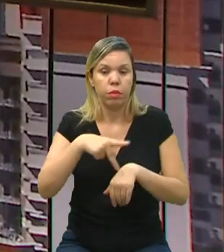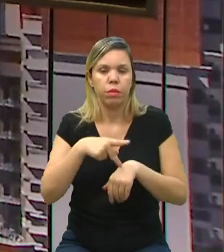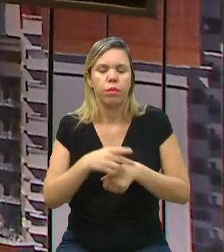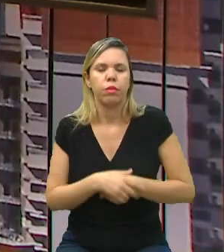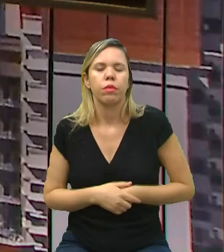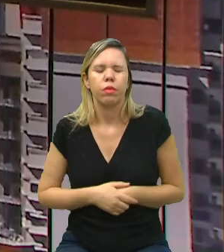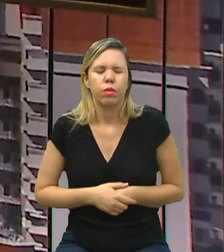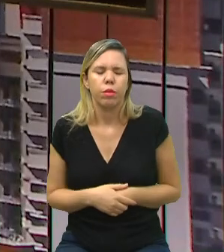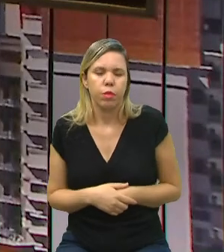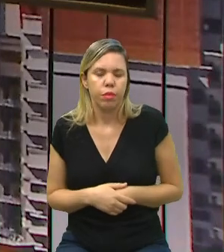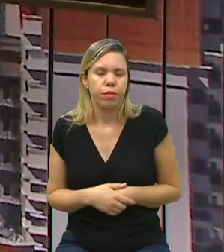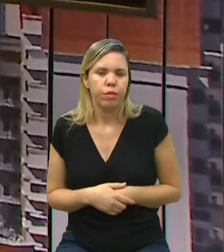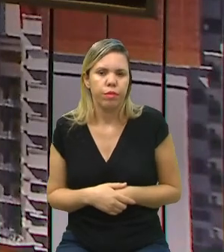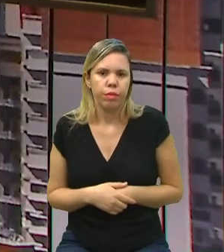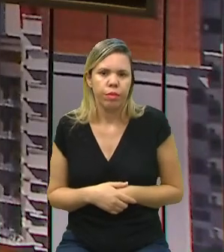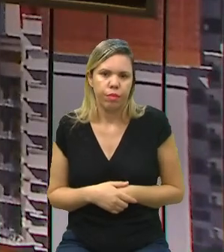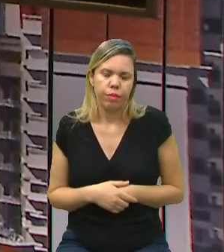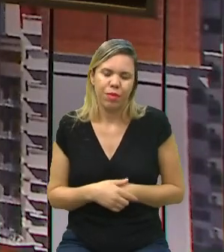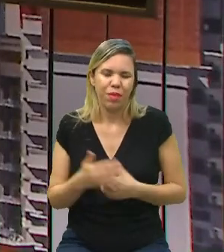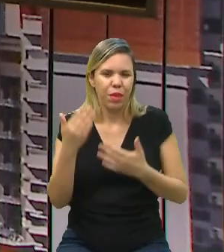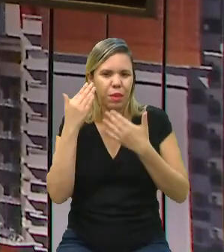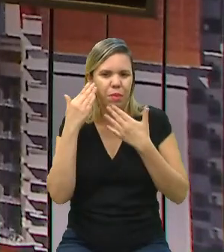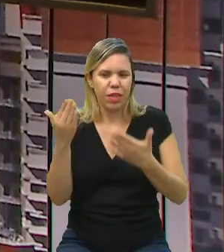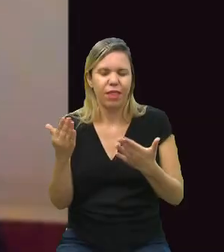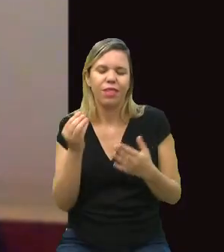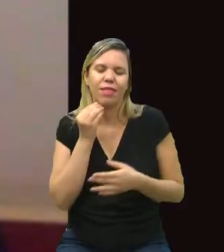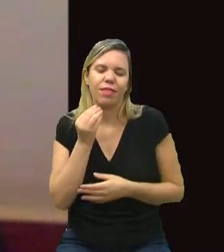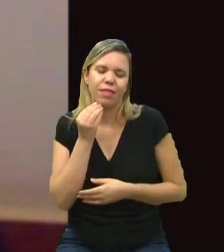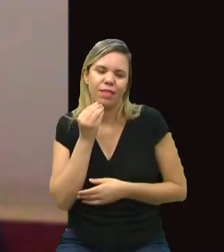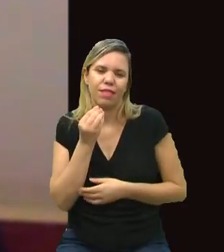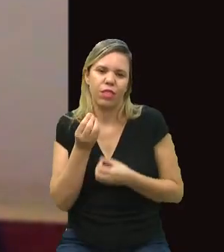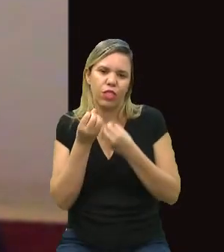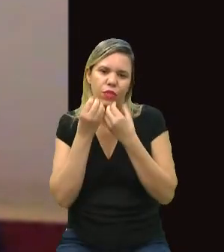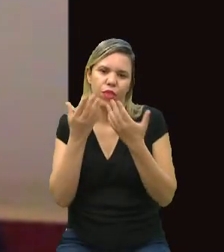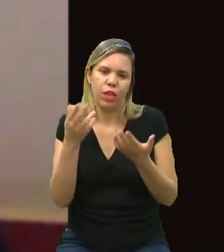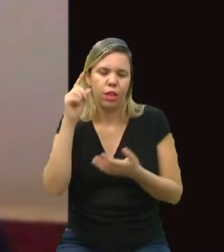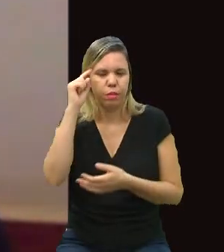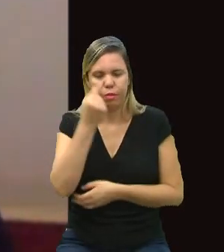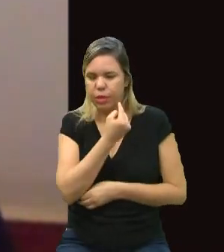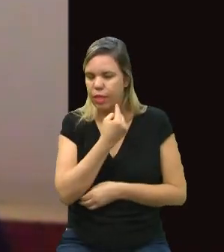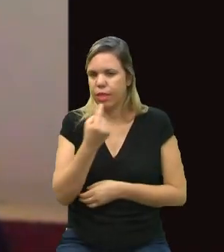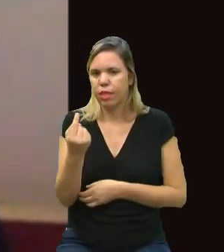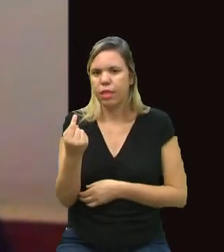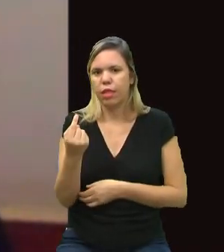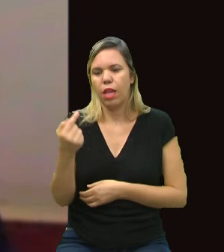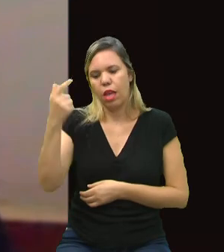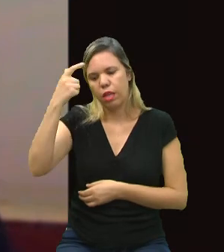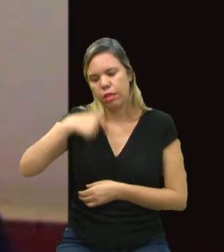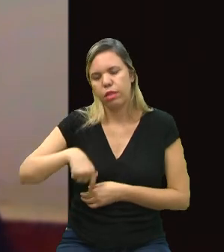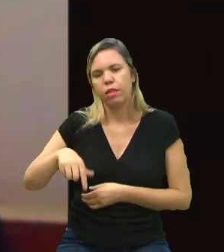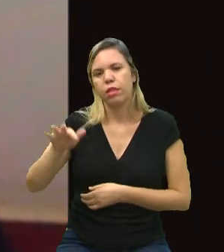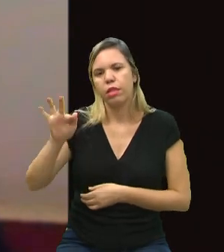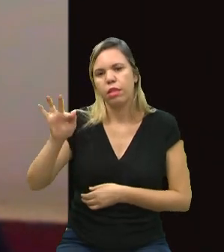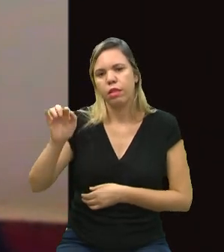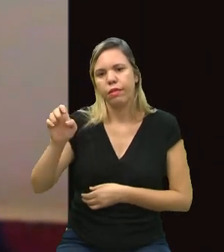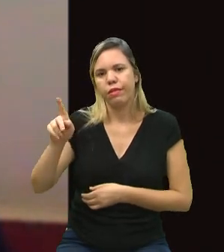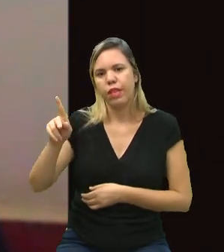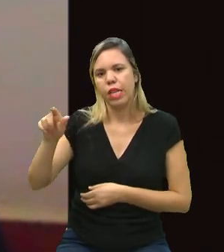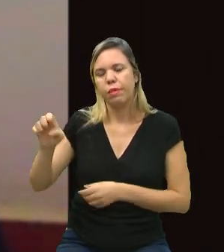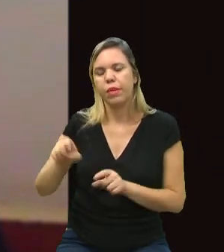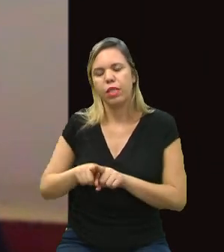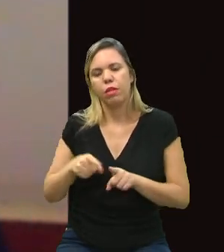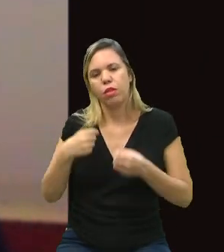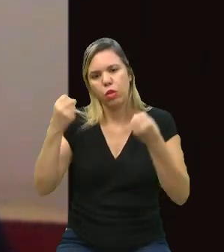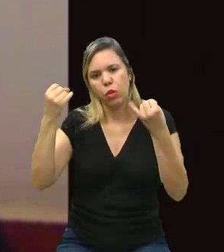espaço, Mirna. Eu sou Felipe, como você disse, comentar um pouco sobre essas emissões, né? Você comentou aí que no ano